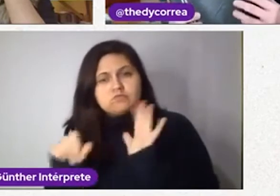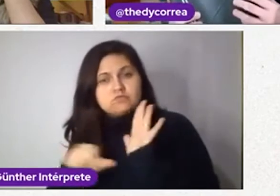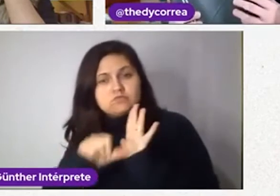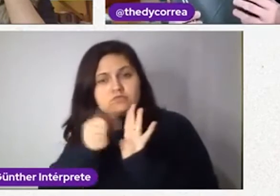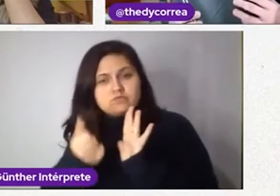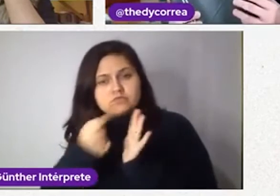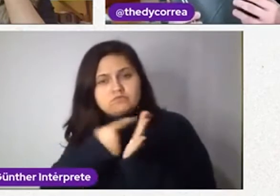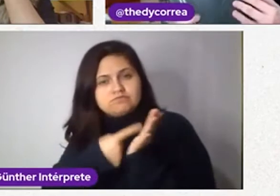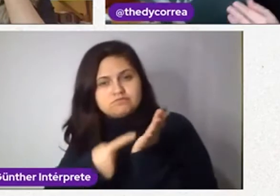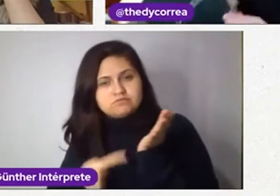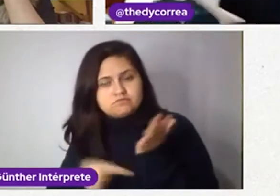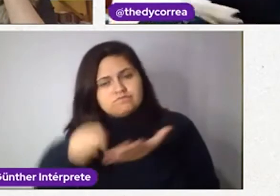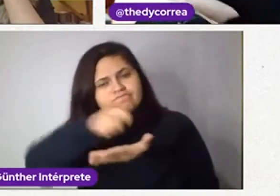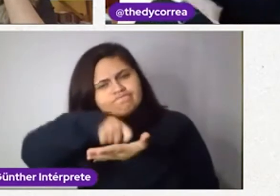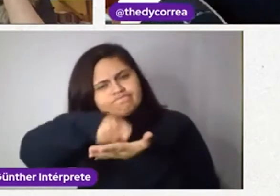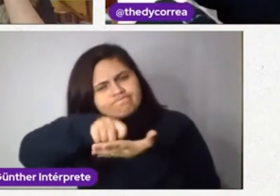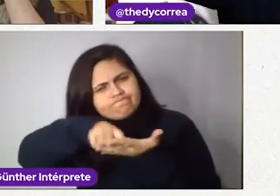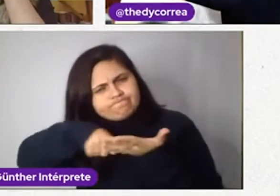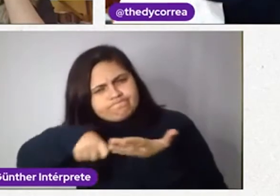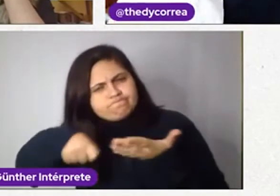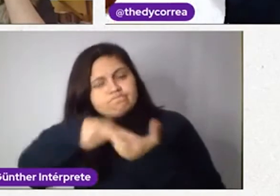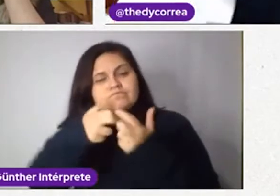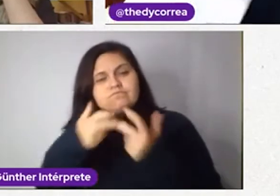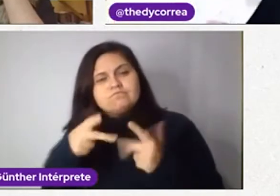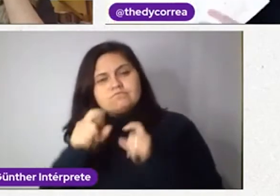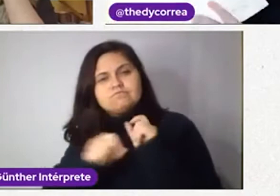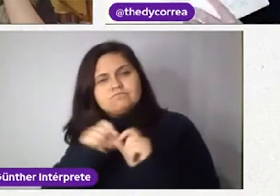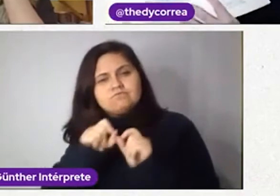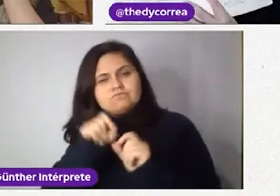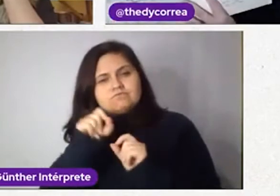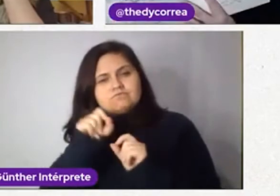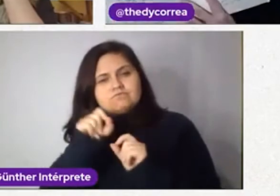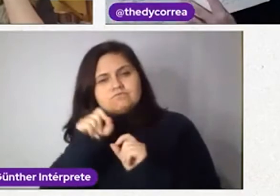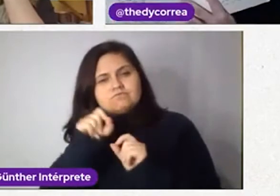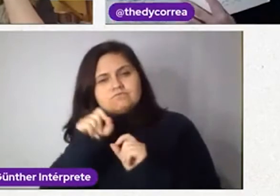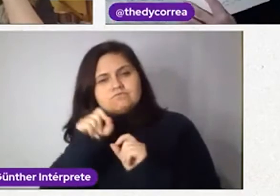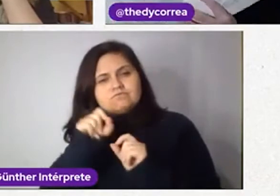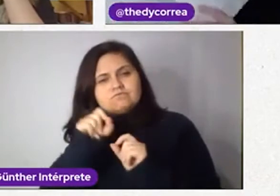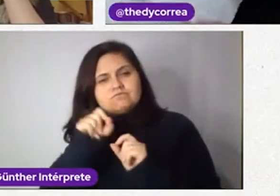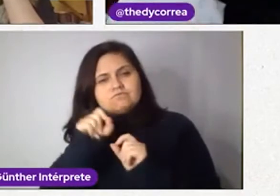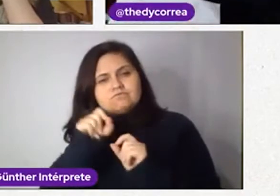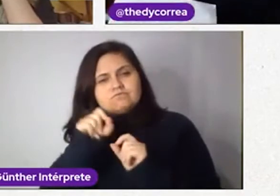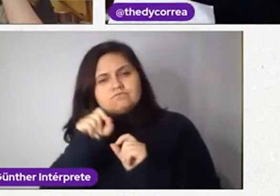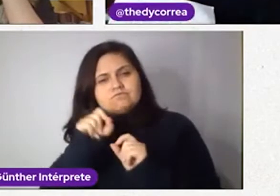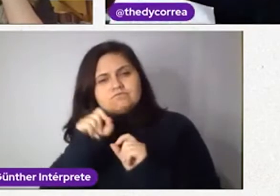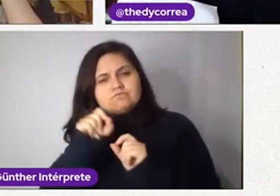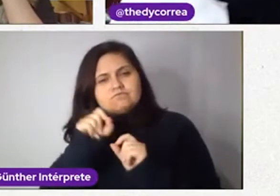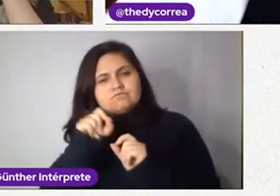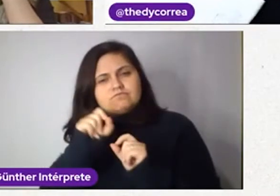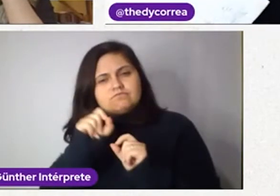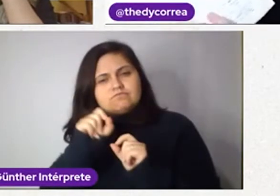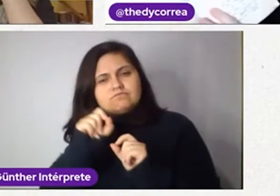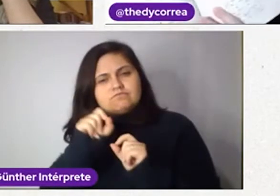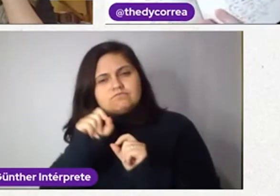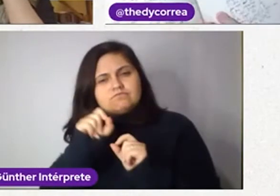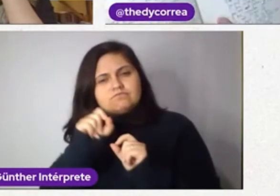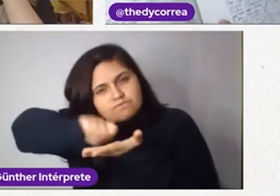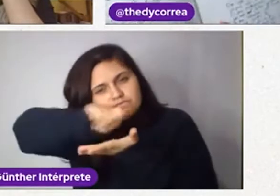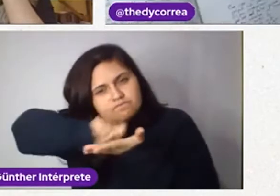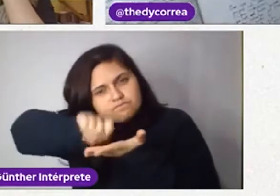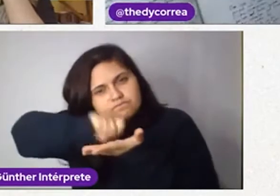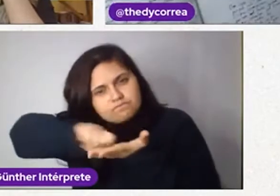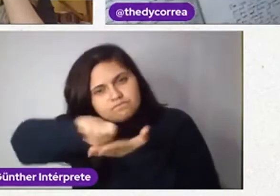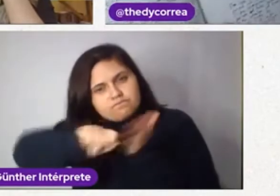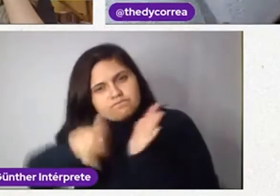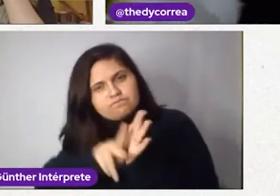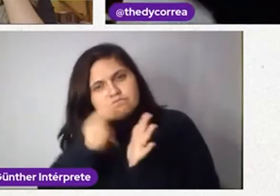caderno, assim, das coisas escritas do Nenhum de Nós, né, a mão, coisa... ai, que bacana. Né, não,